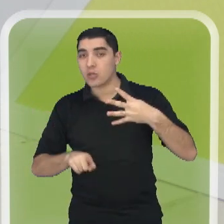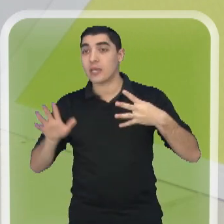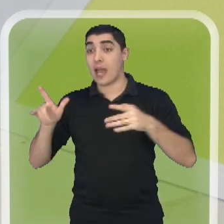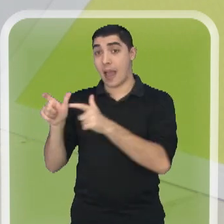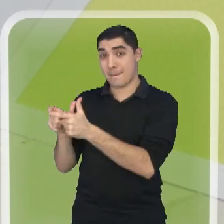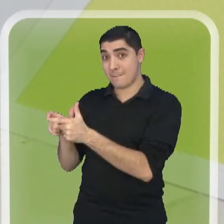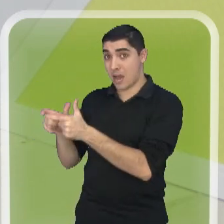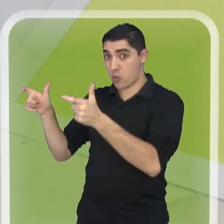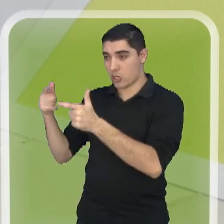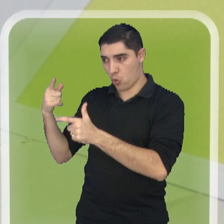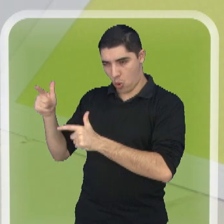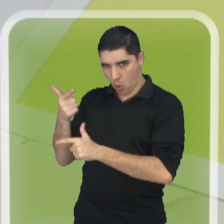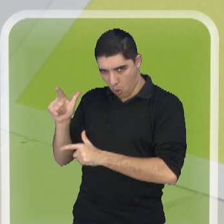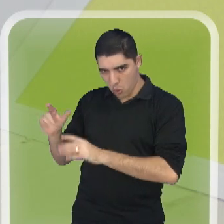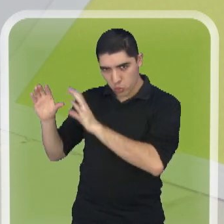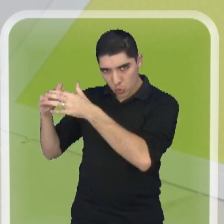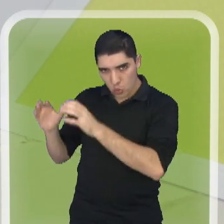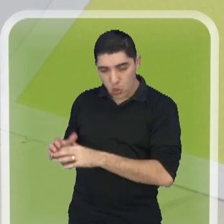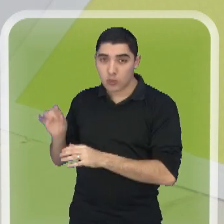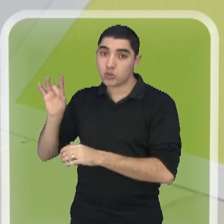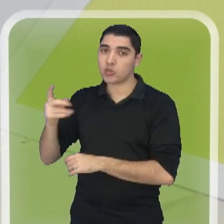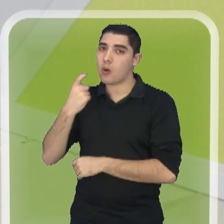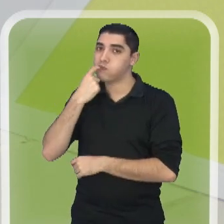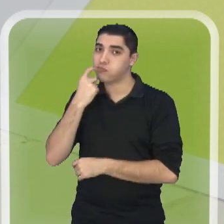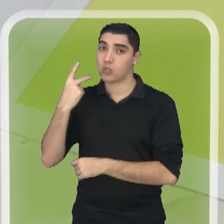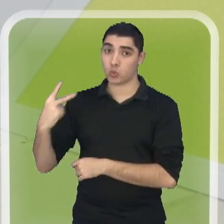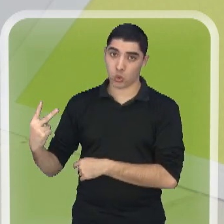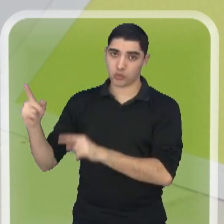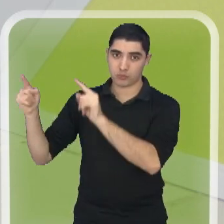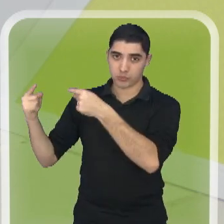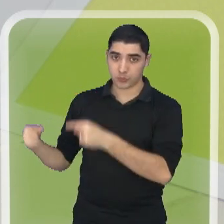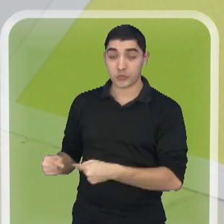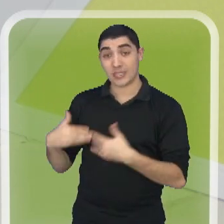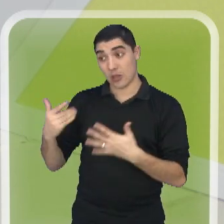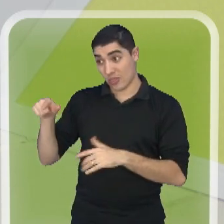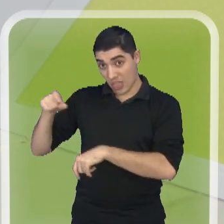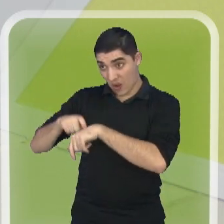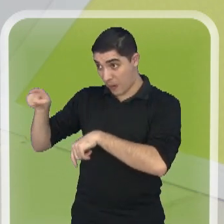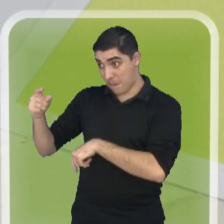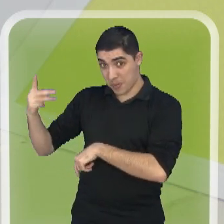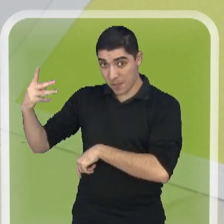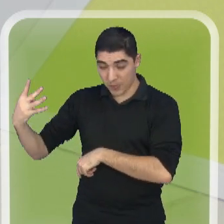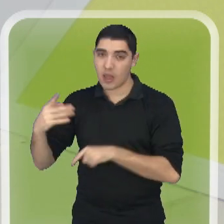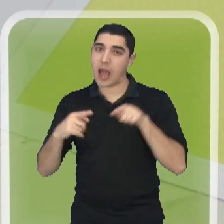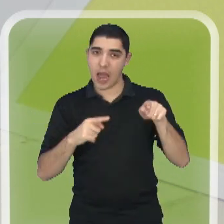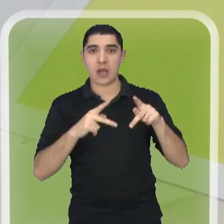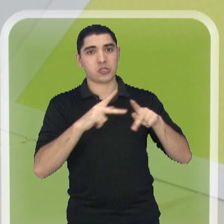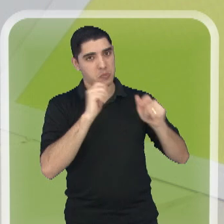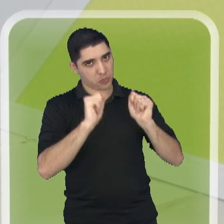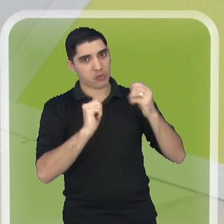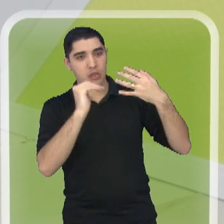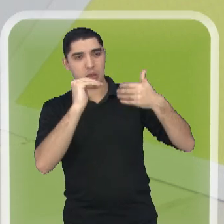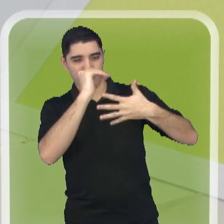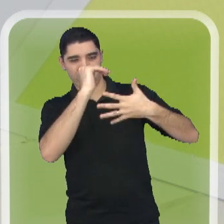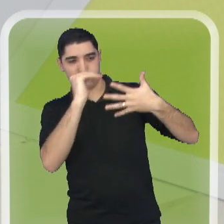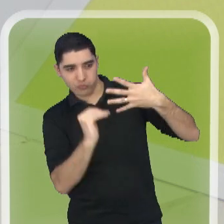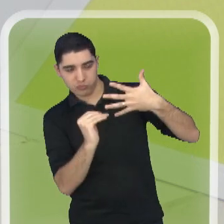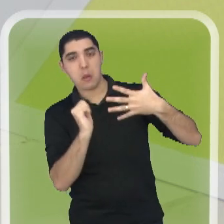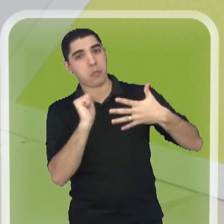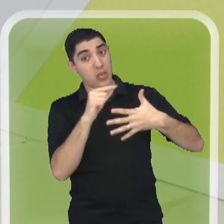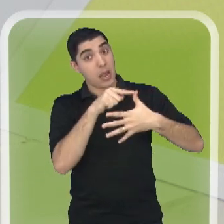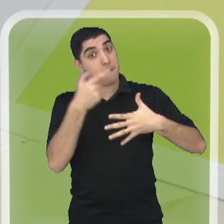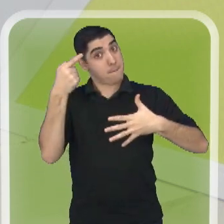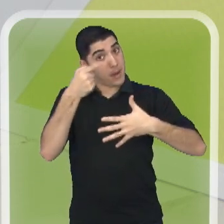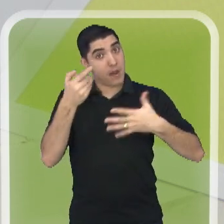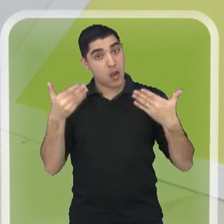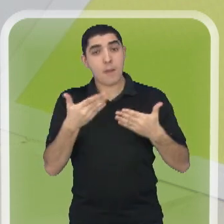que concorrem ali com o São José jogaram apenas 2 vezes, então a hora que nivelar, o São José pode cair um pouquinho. Neste momento é o líder, mas precisa fazer